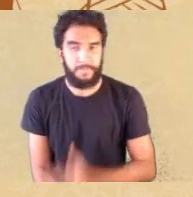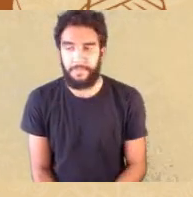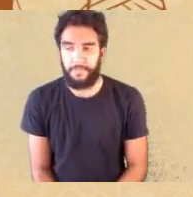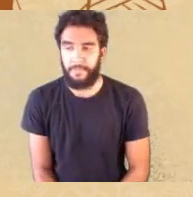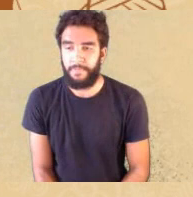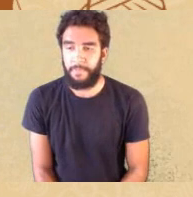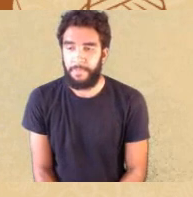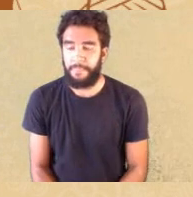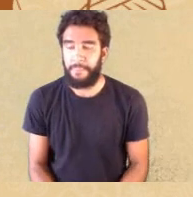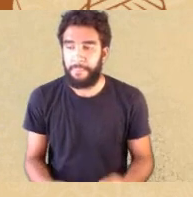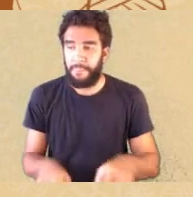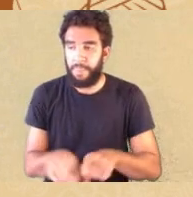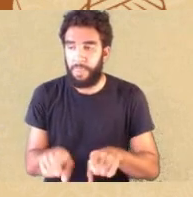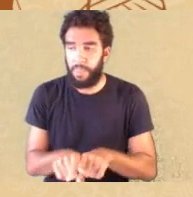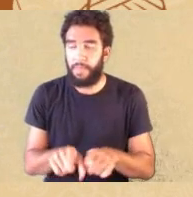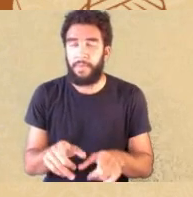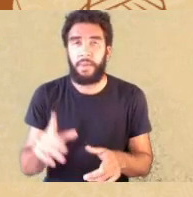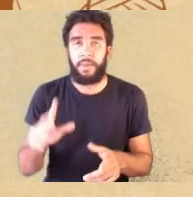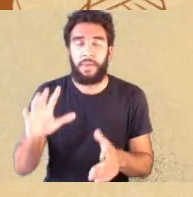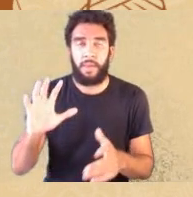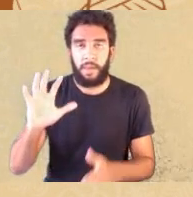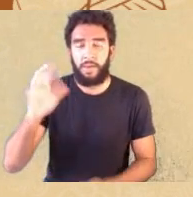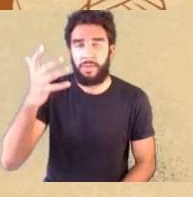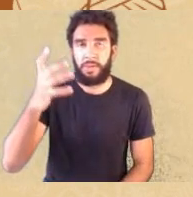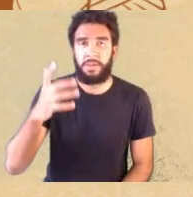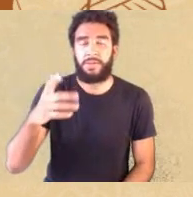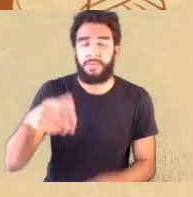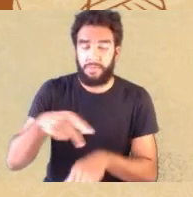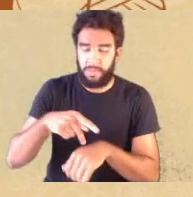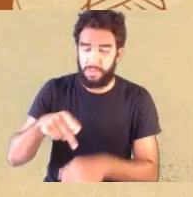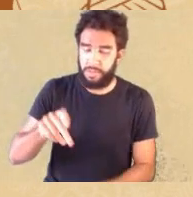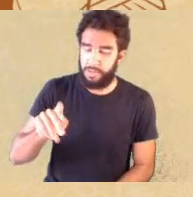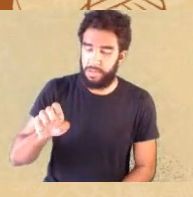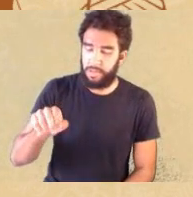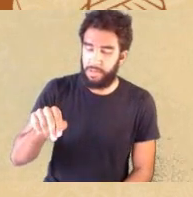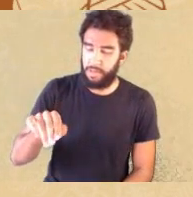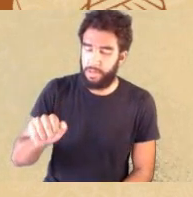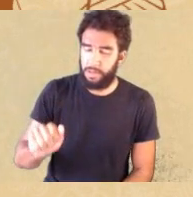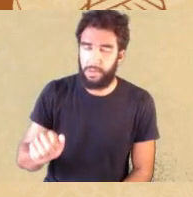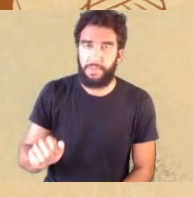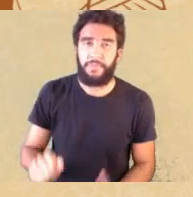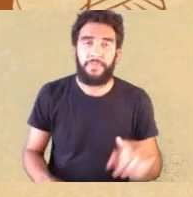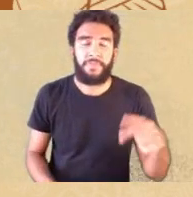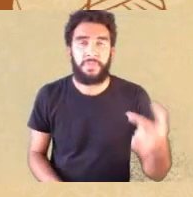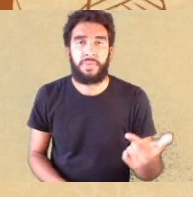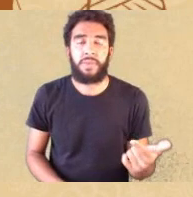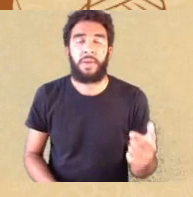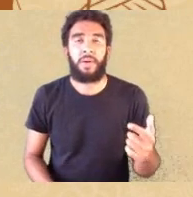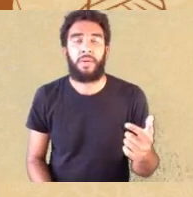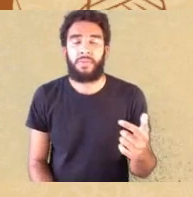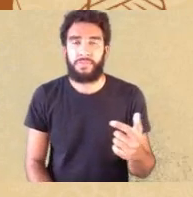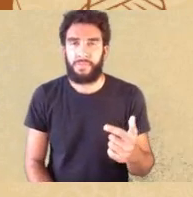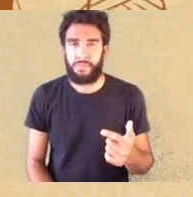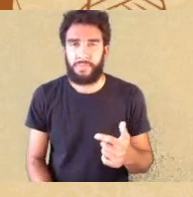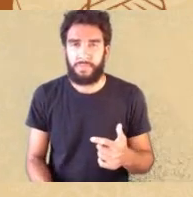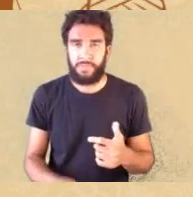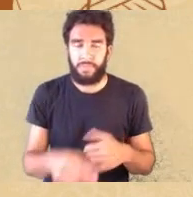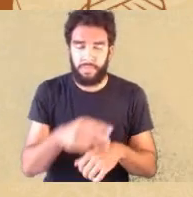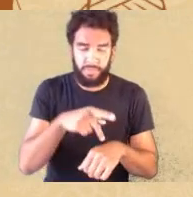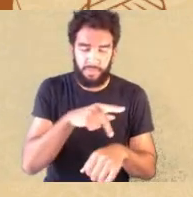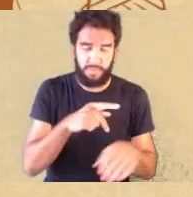suicida lá no Quênia. Tá? E depois, o nosso Brasil aqui, né, em termos de